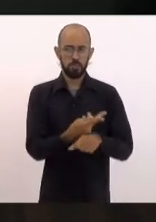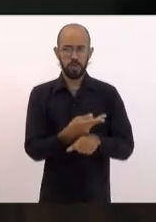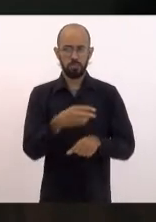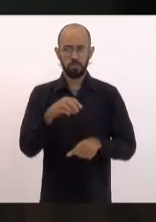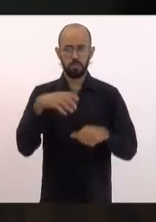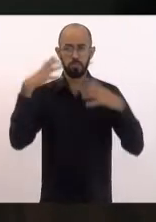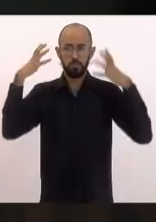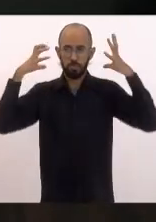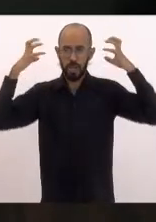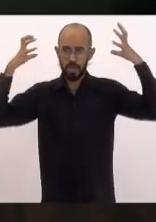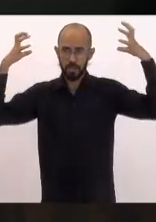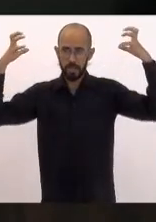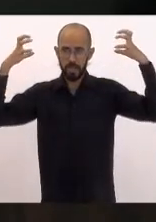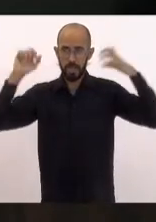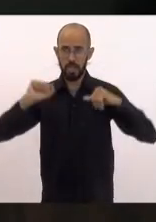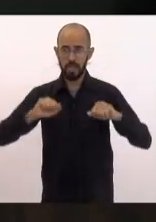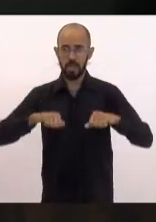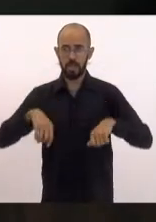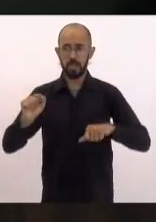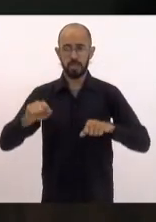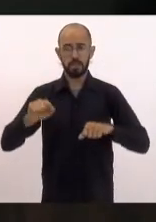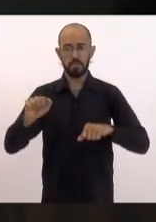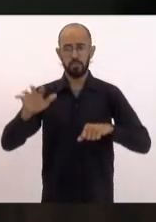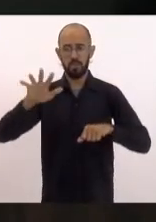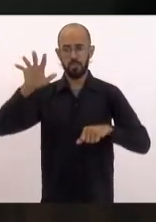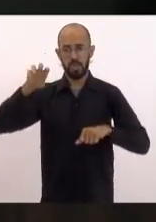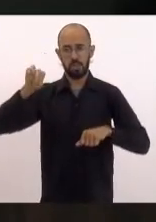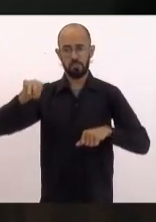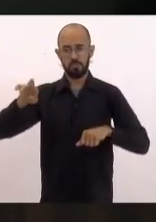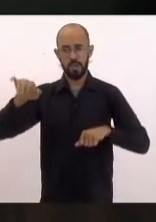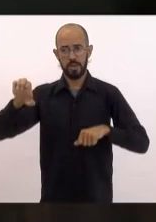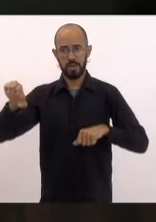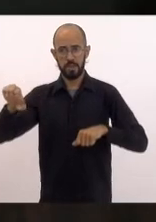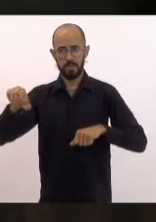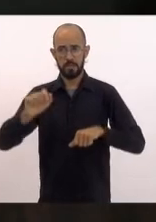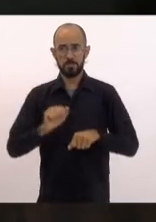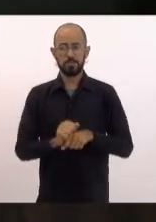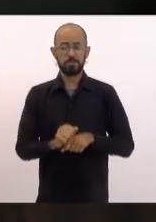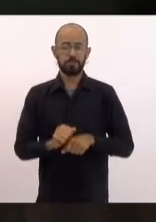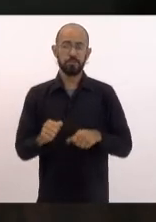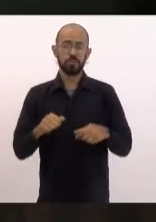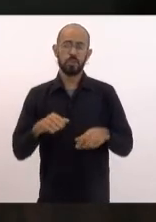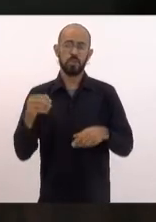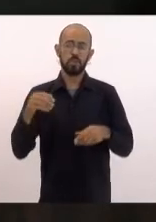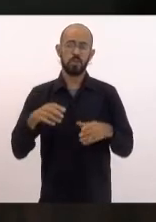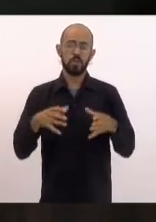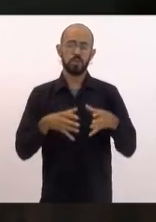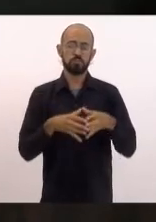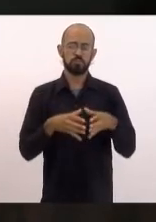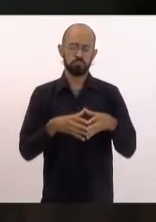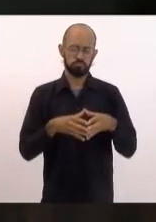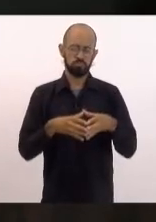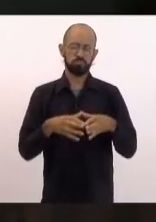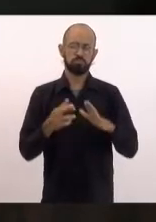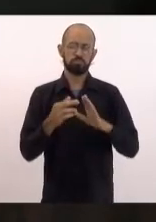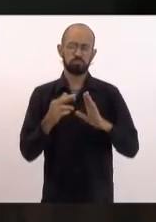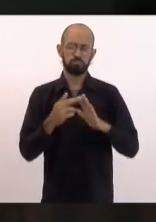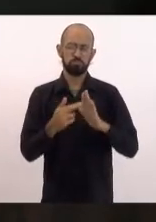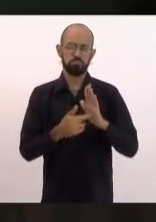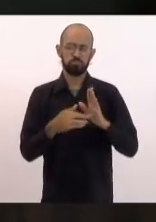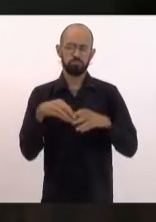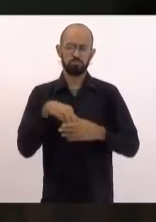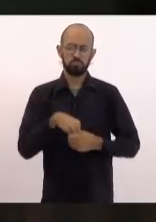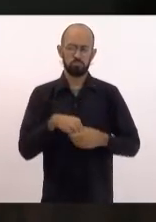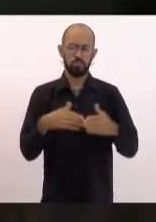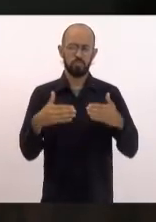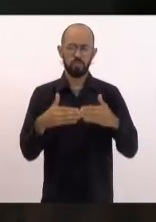Ações Solidárias da Maré. Parecer da Comissão de Normas Internas e Proposições Externas, favorável, relator, deputado Sérgio Fernandes. Em